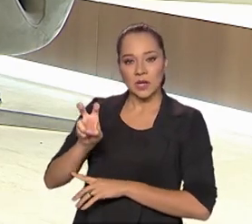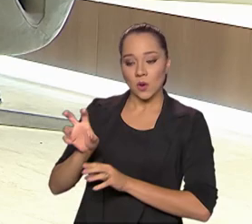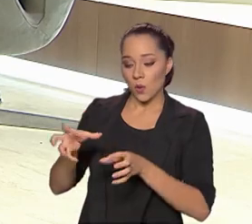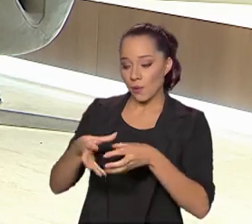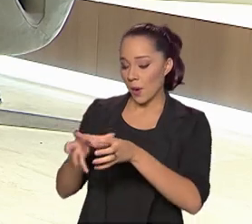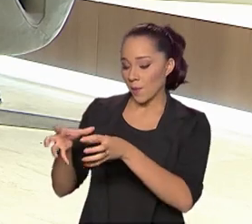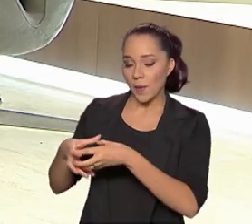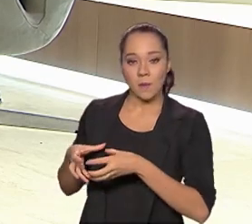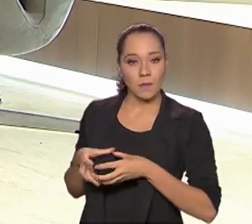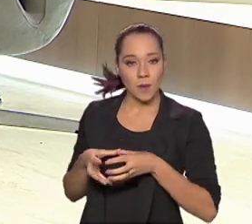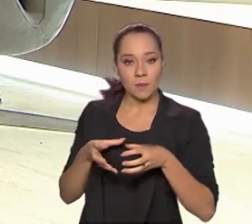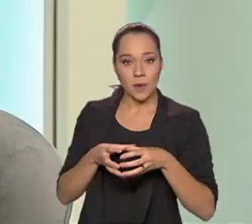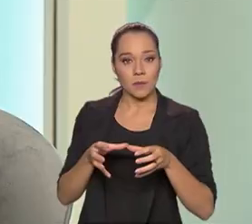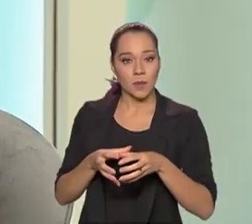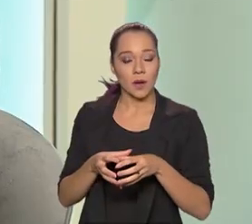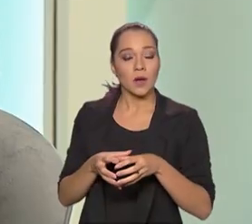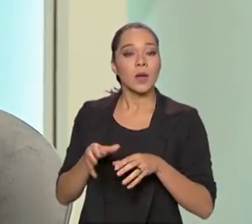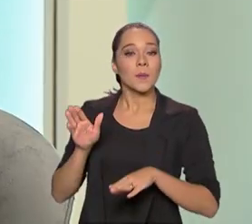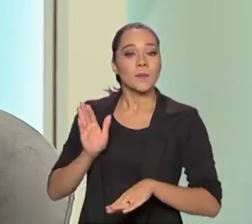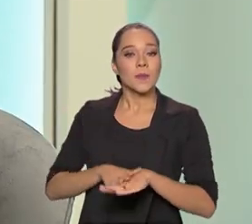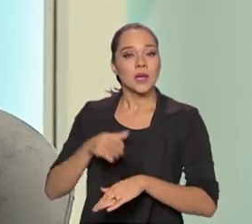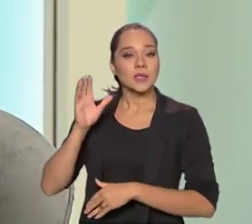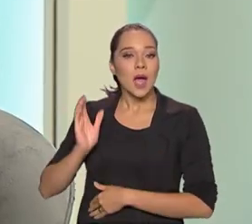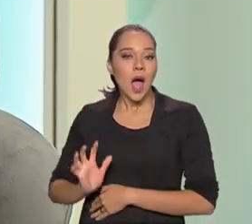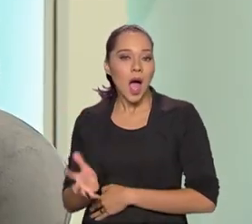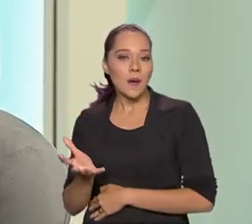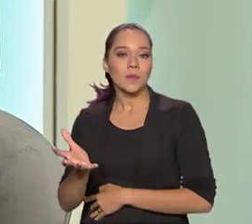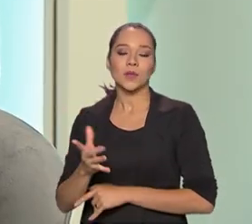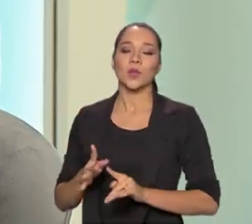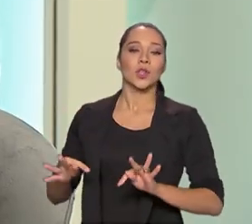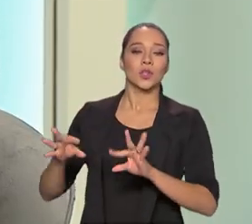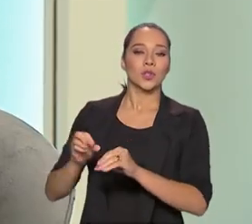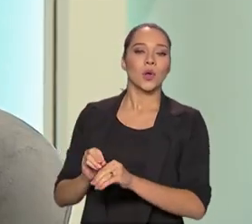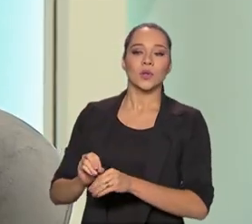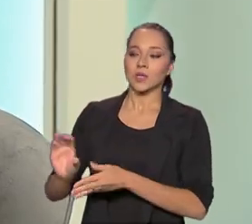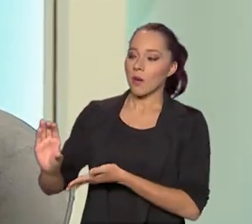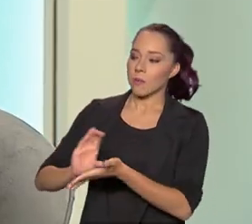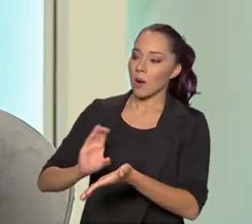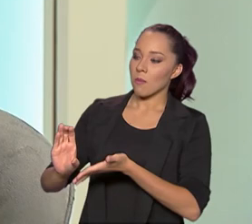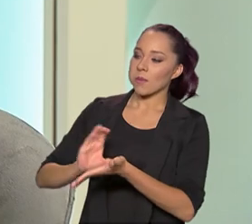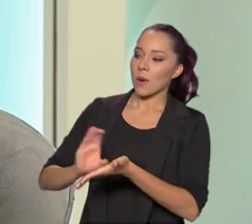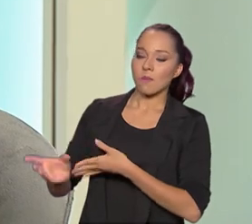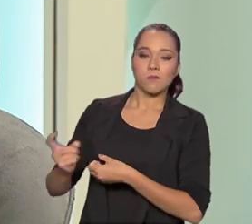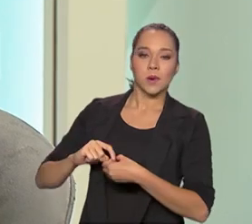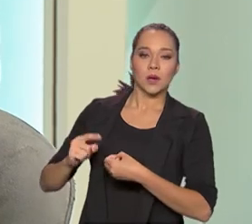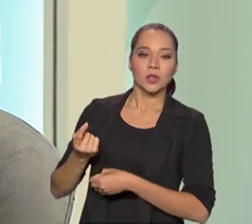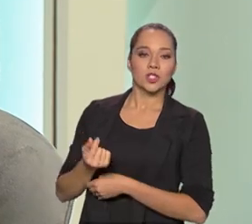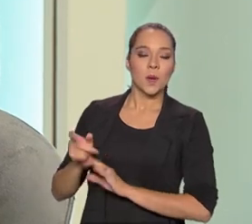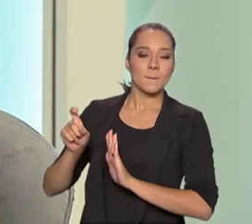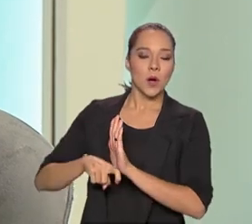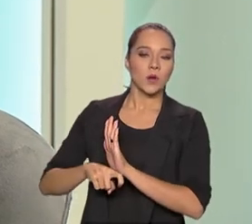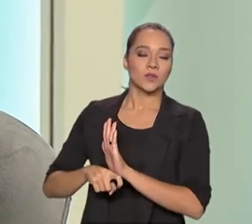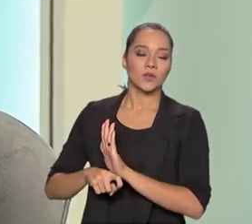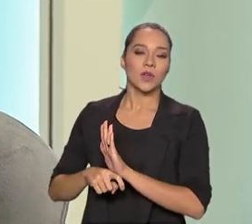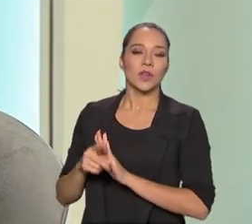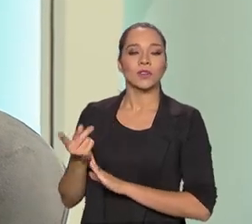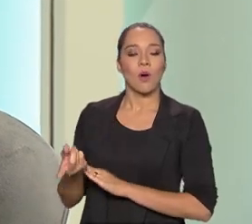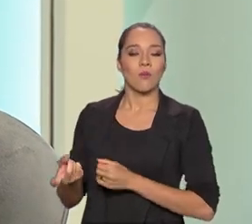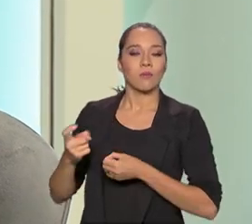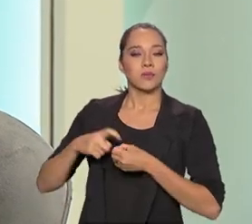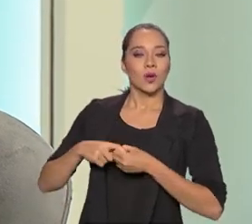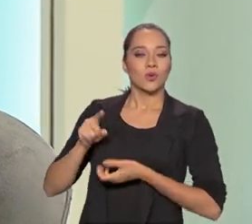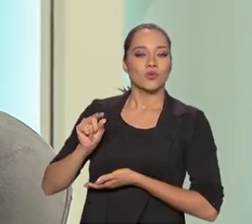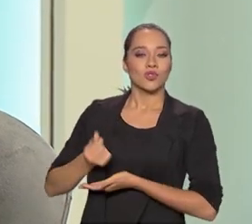e processando de um modo mais célere todas as restituições de imposto e, portanto, devolvendo